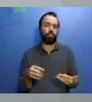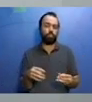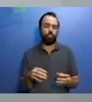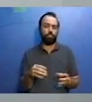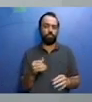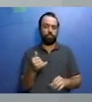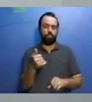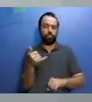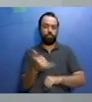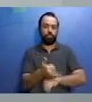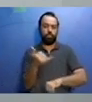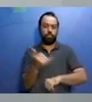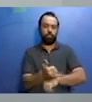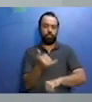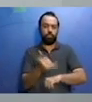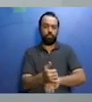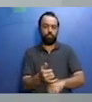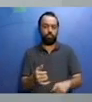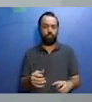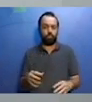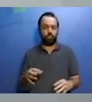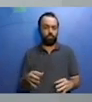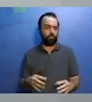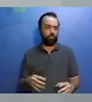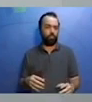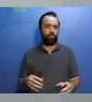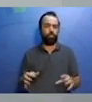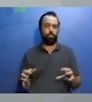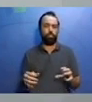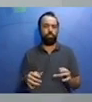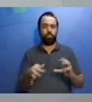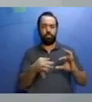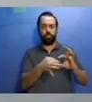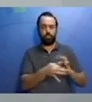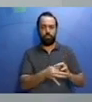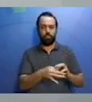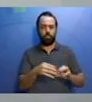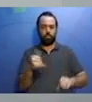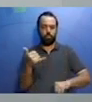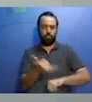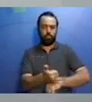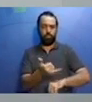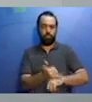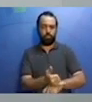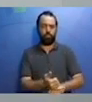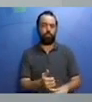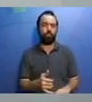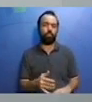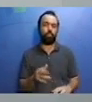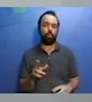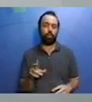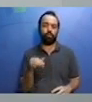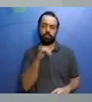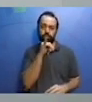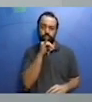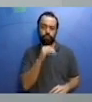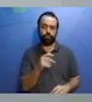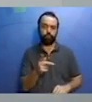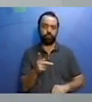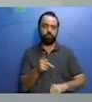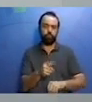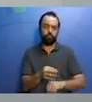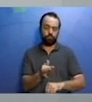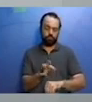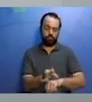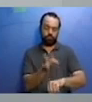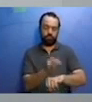ferromagnéticos, que são obtidos através de uma liga metálica, onde pode ter nessa liga o ferro, o níquel